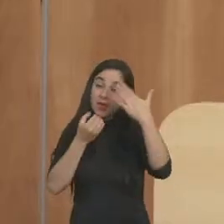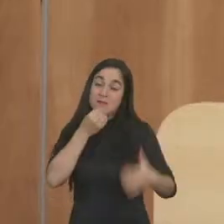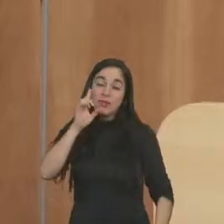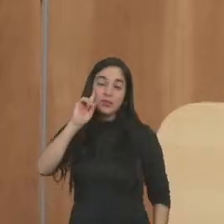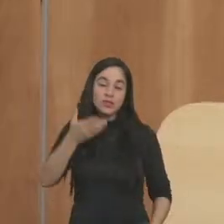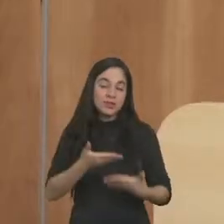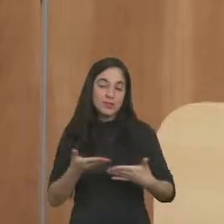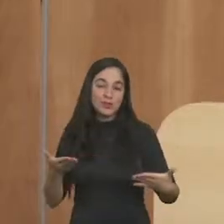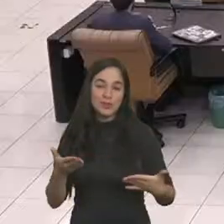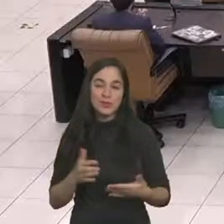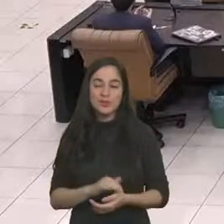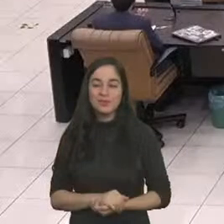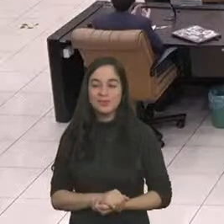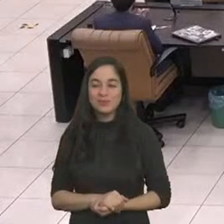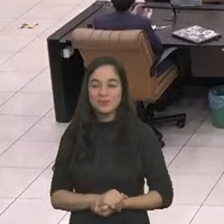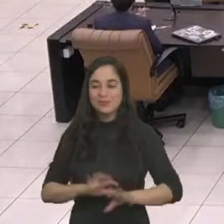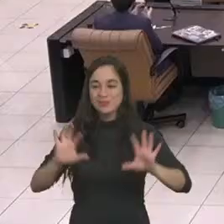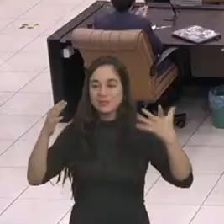todos.